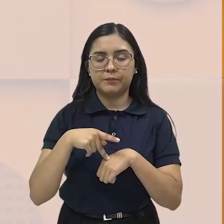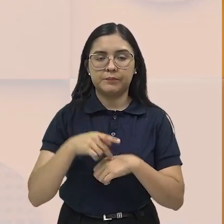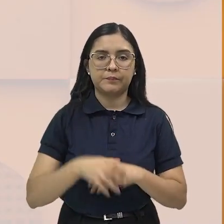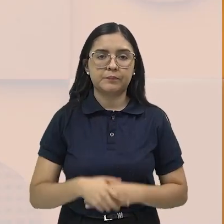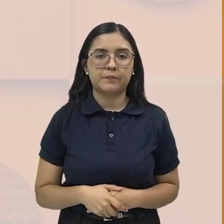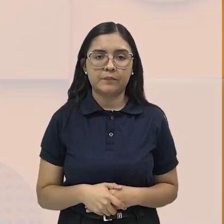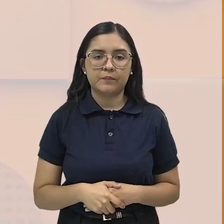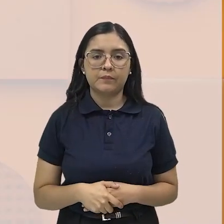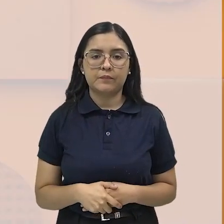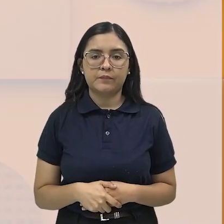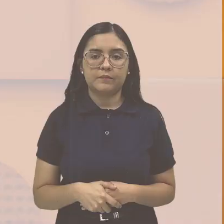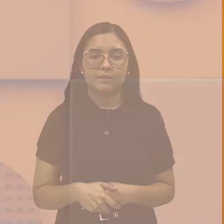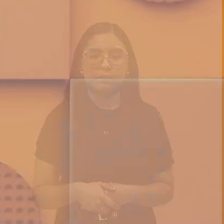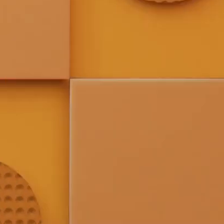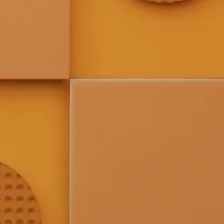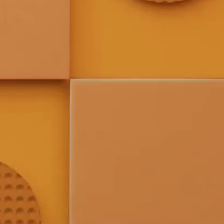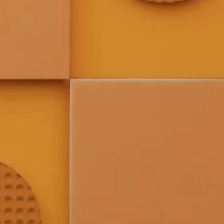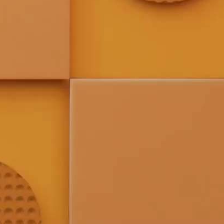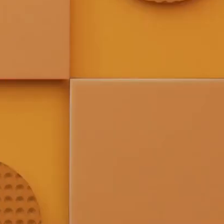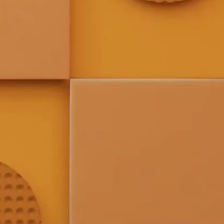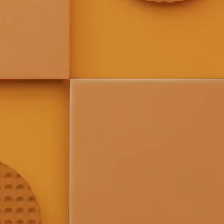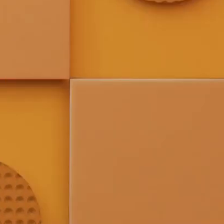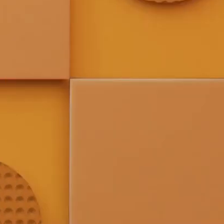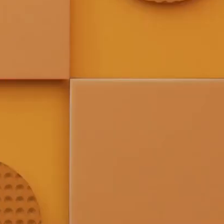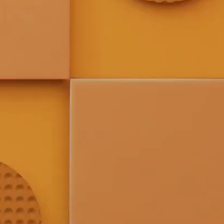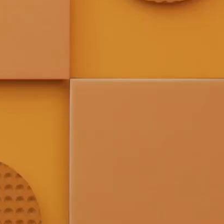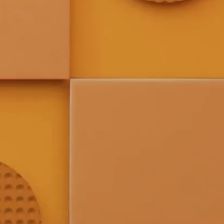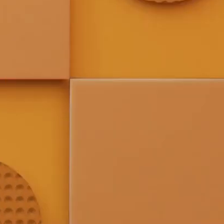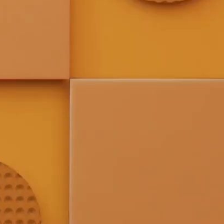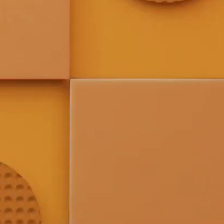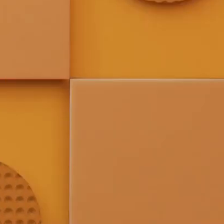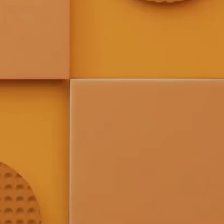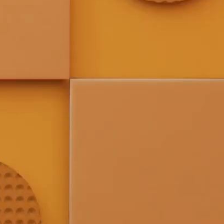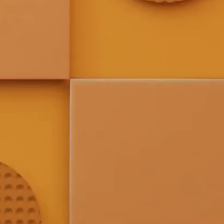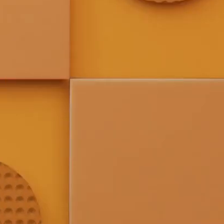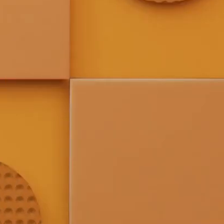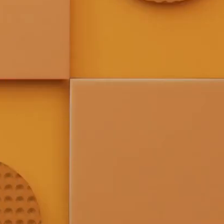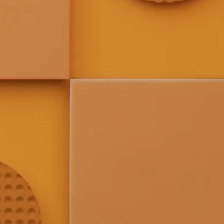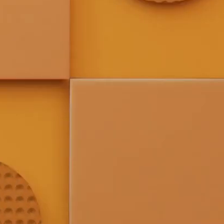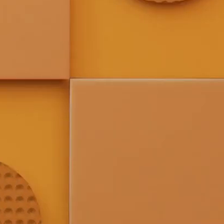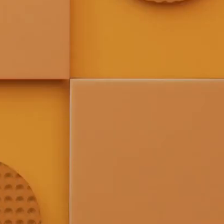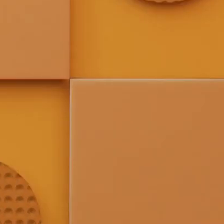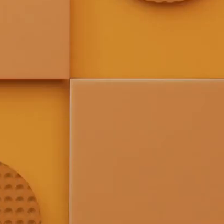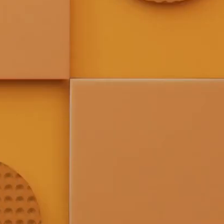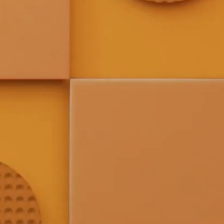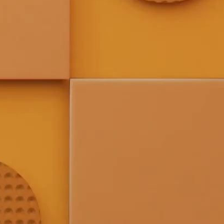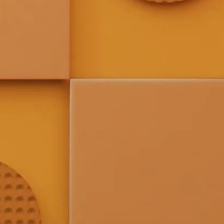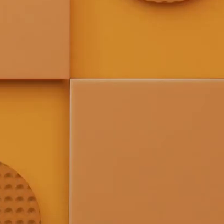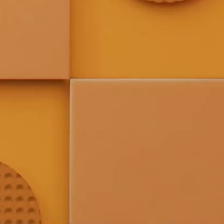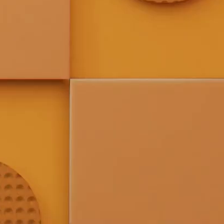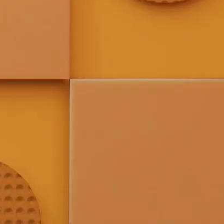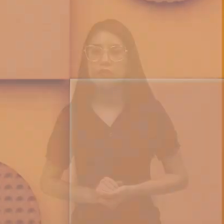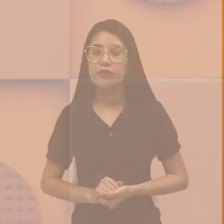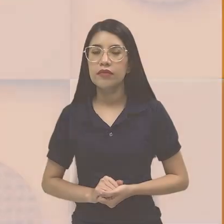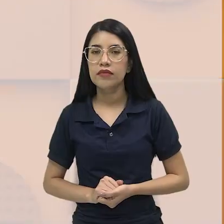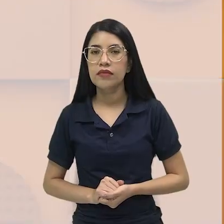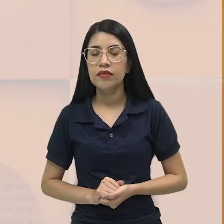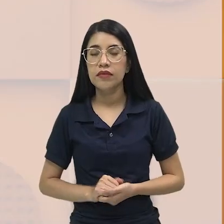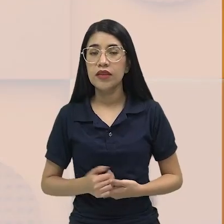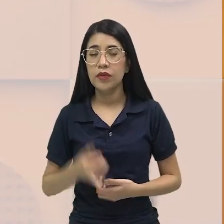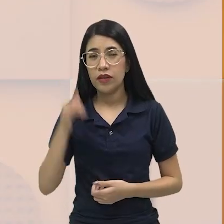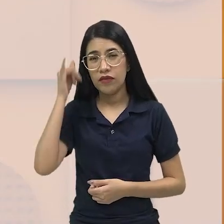europeia se metesse em assuntos externos do continente americano, dos continentes